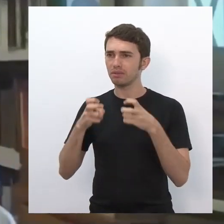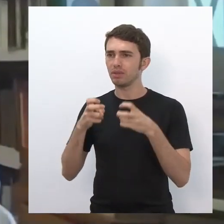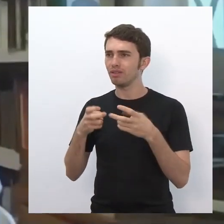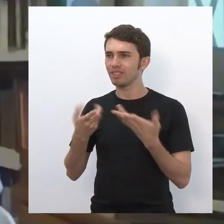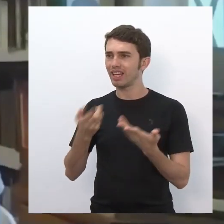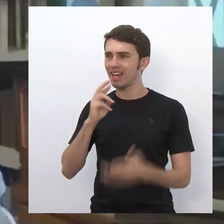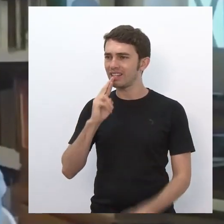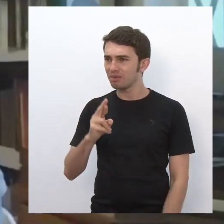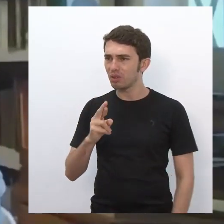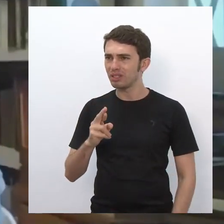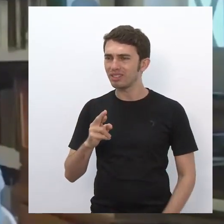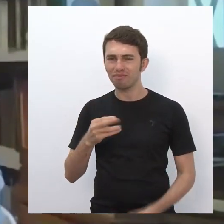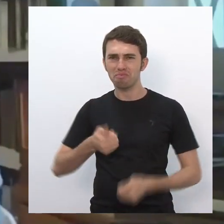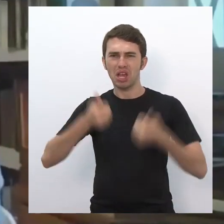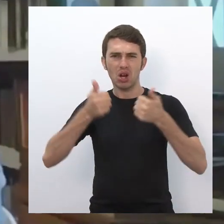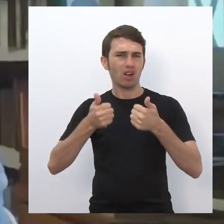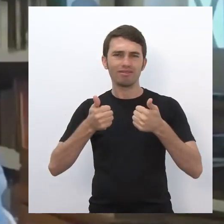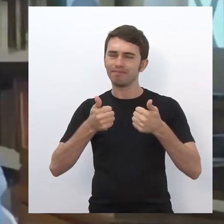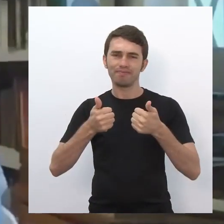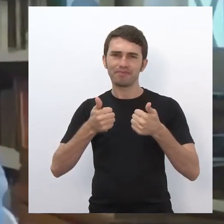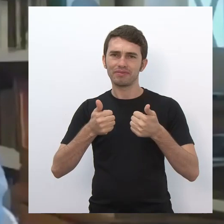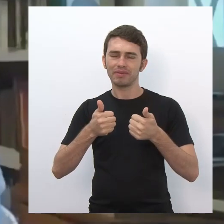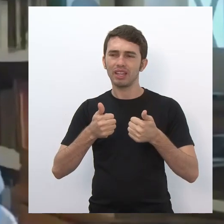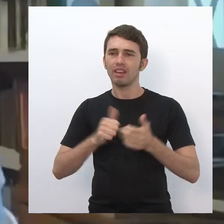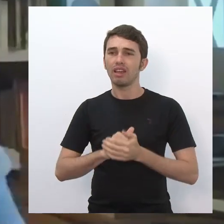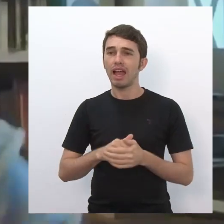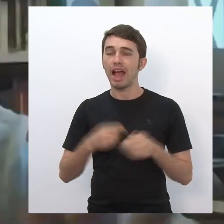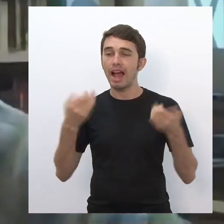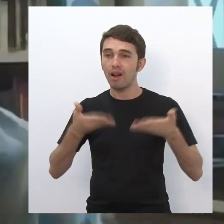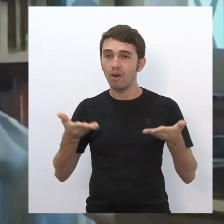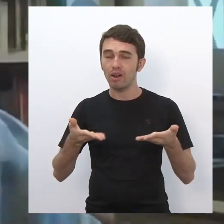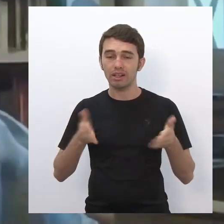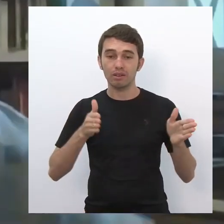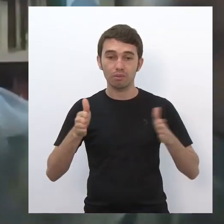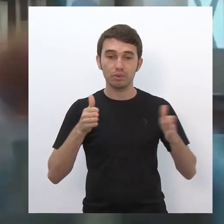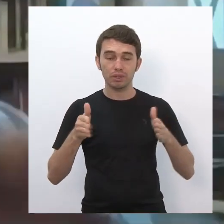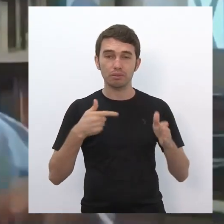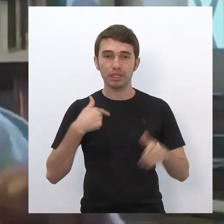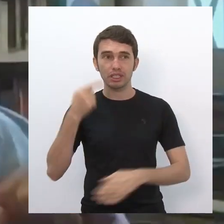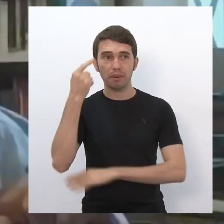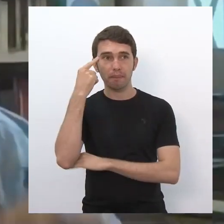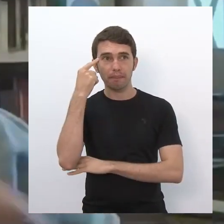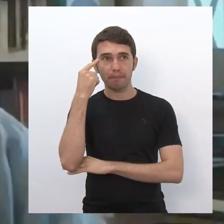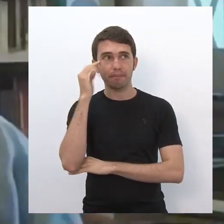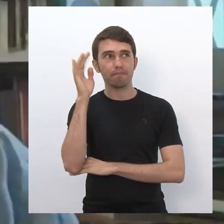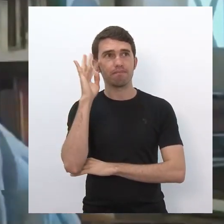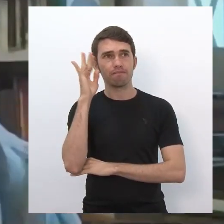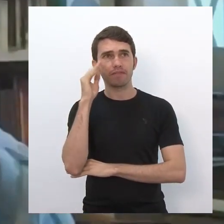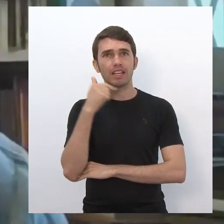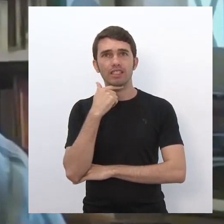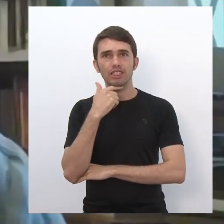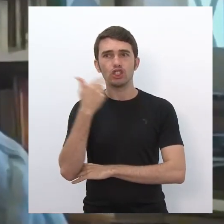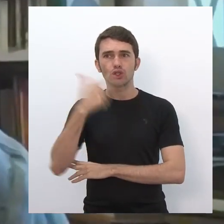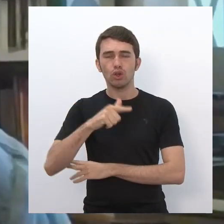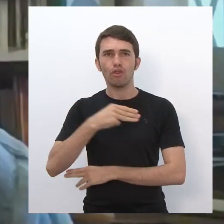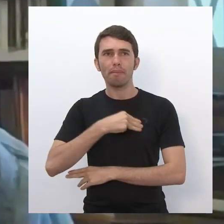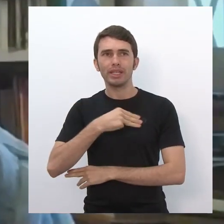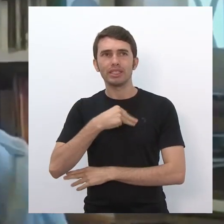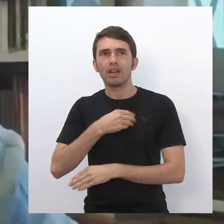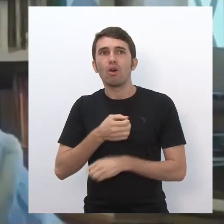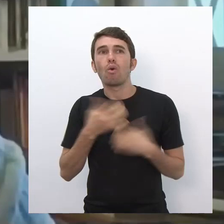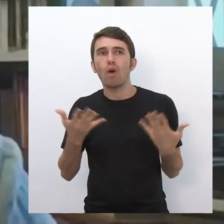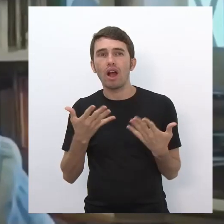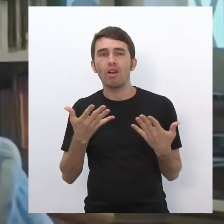era adequada, né? Que esse era um momento para a gente parar tudo e repensar a missão, né?